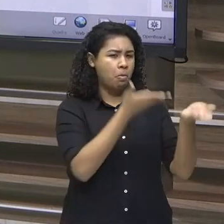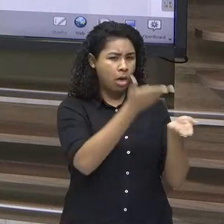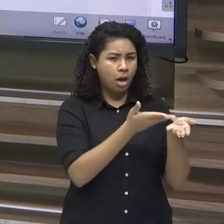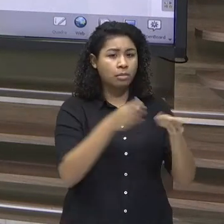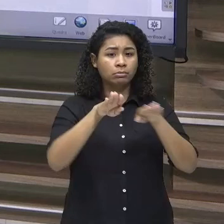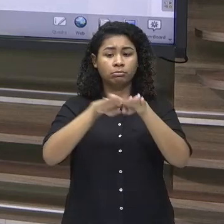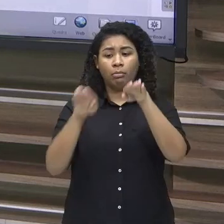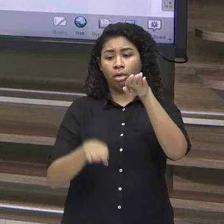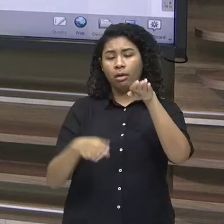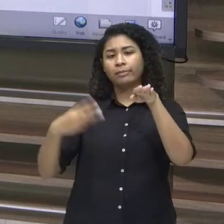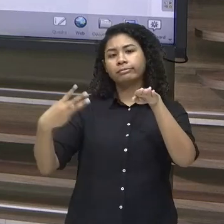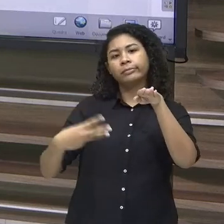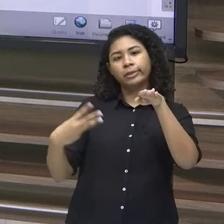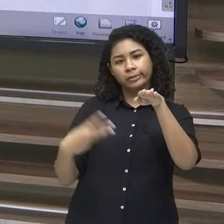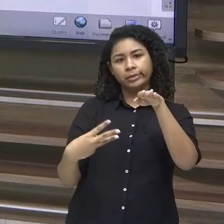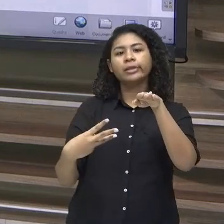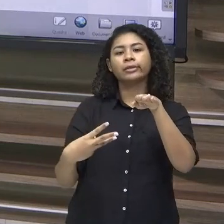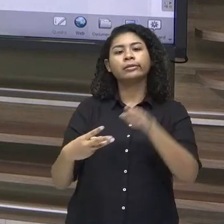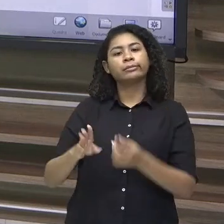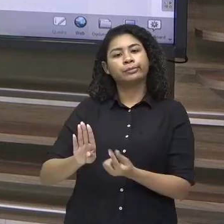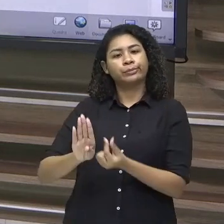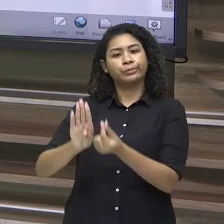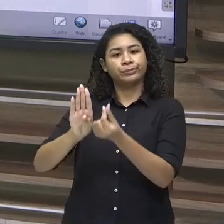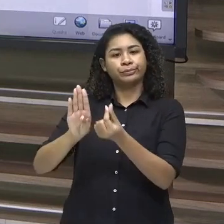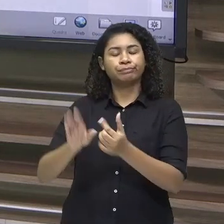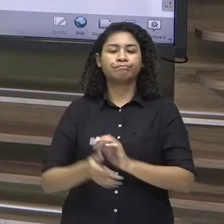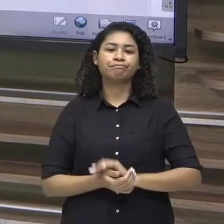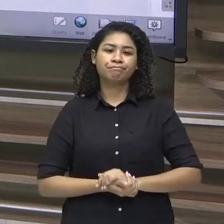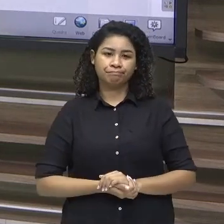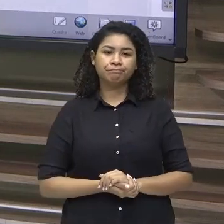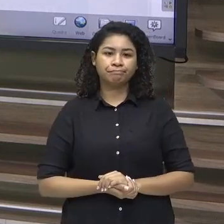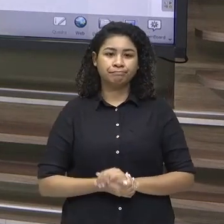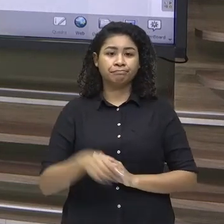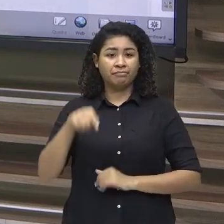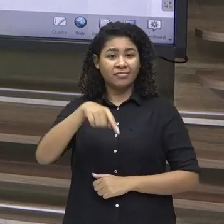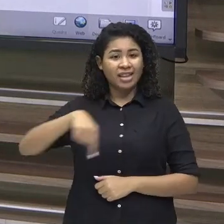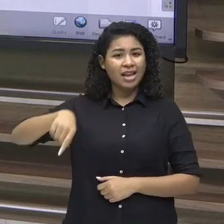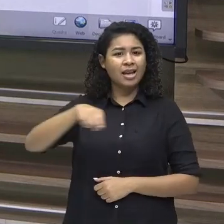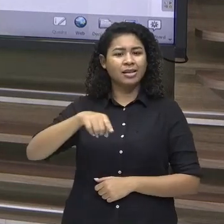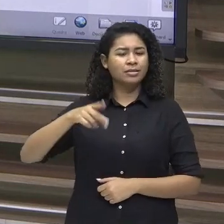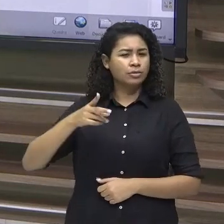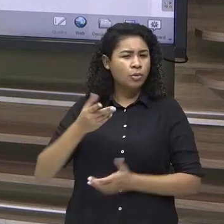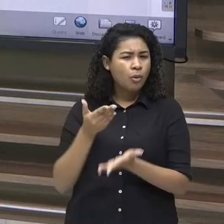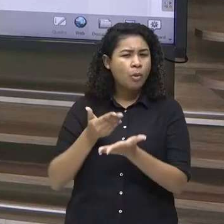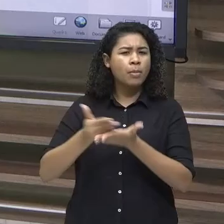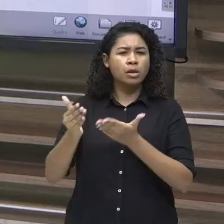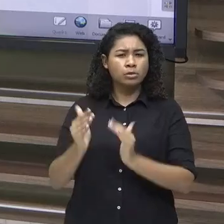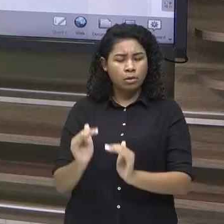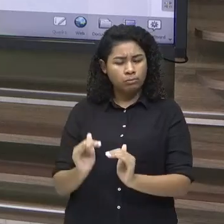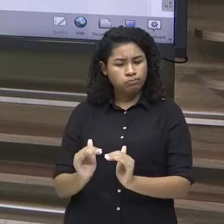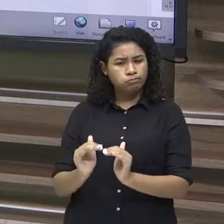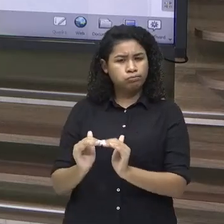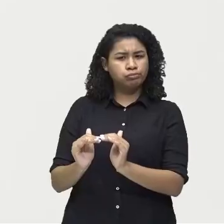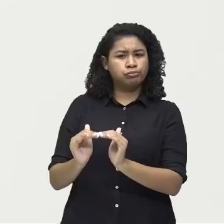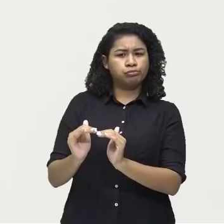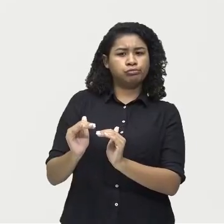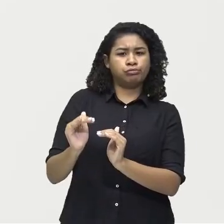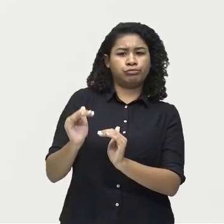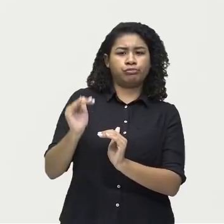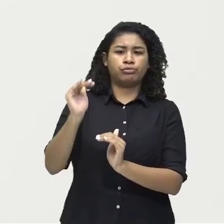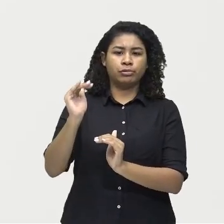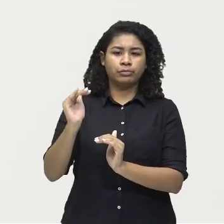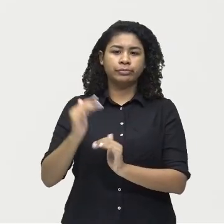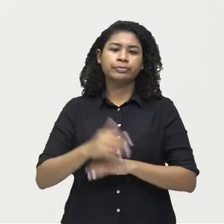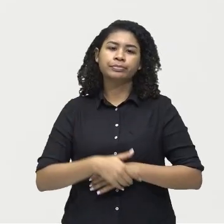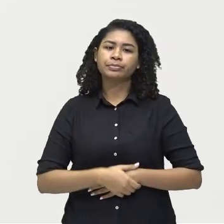terceiro estado, incluindo a própria burguesia, que era a classe social que estava ascendendo naquele momento. Letra C para a